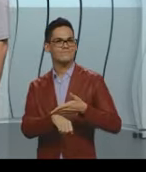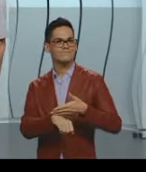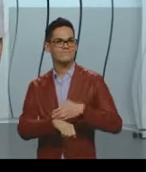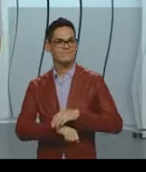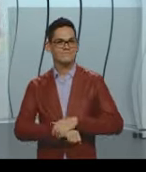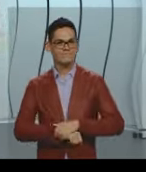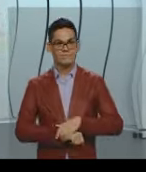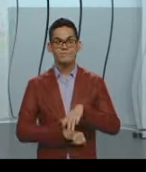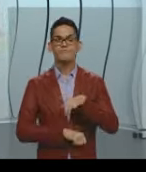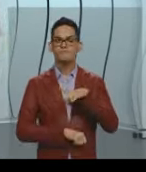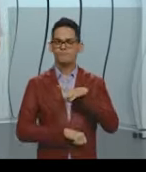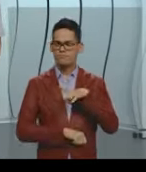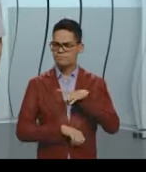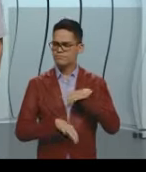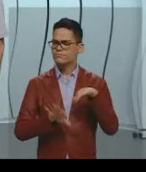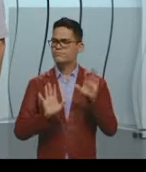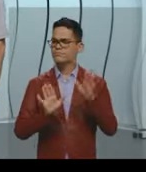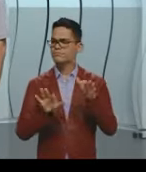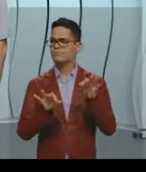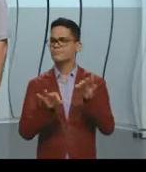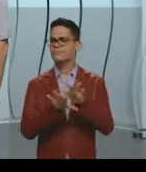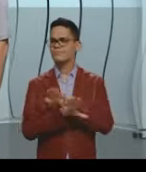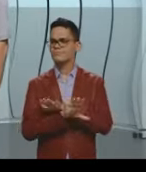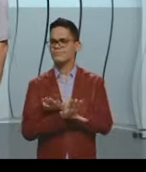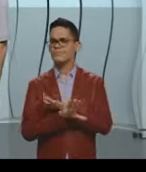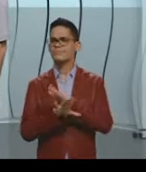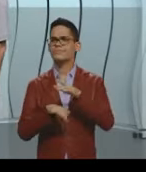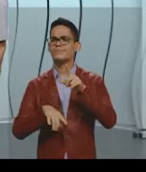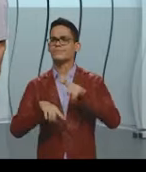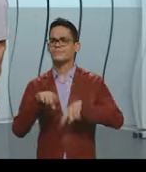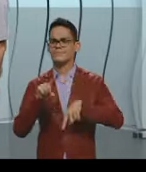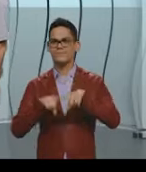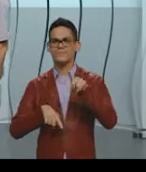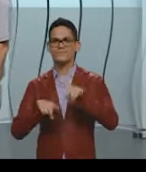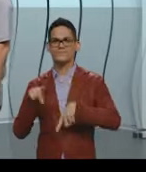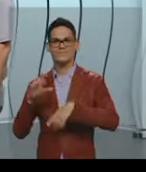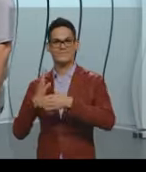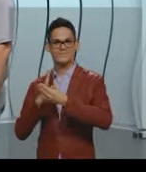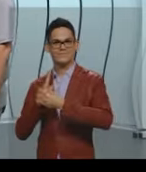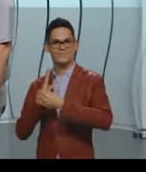que tem essa fórmula também nos livros de matemática.